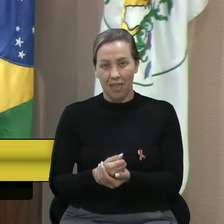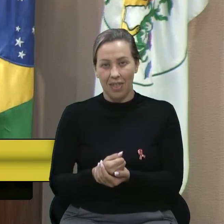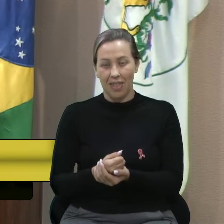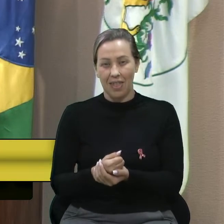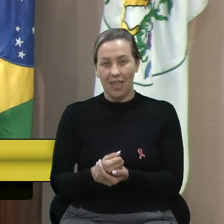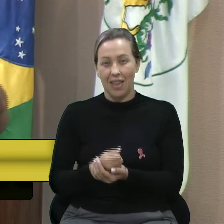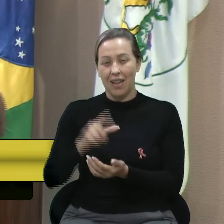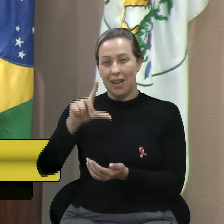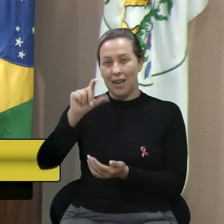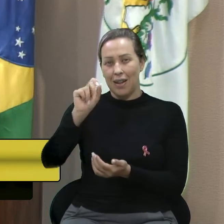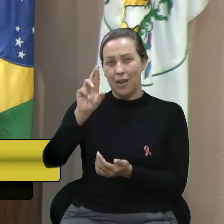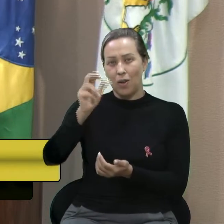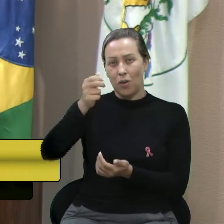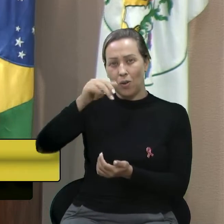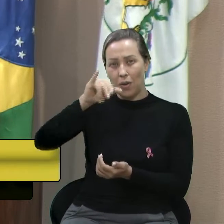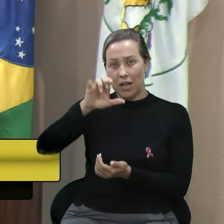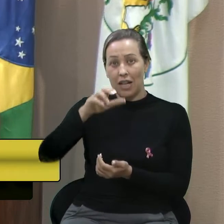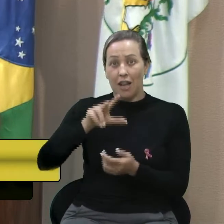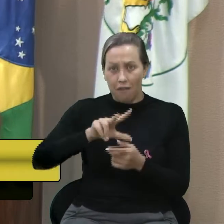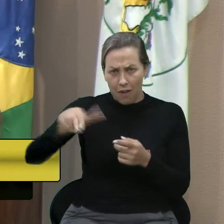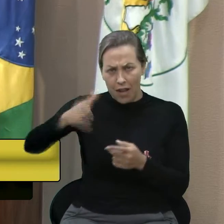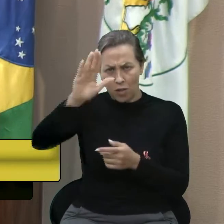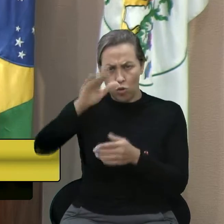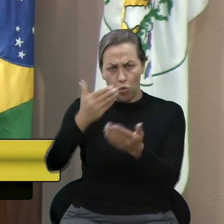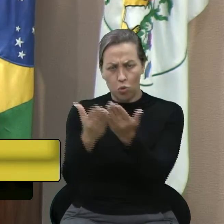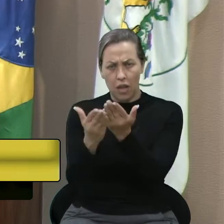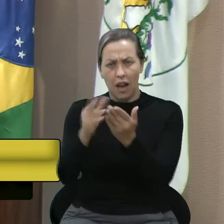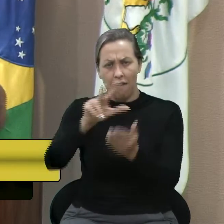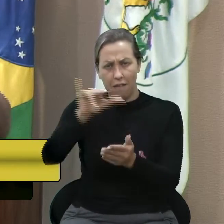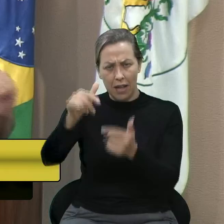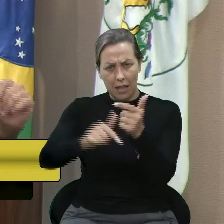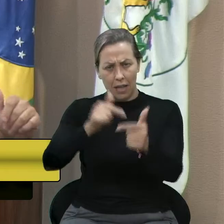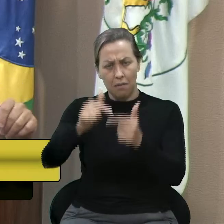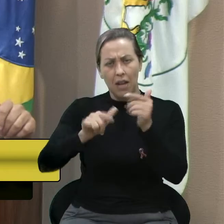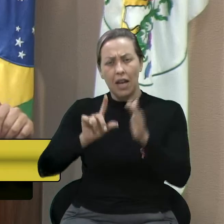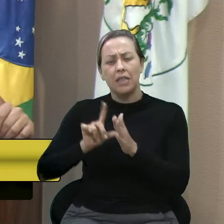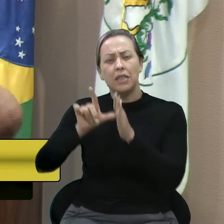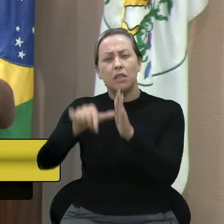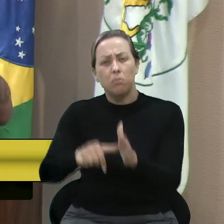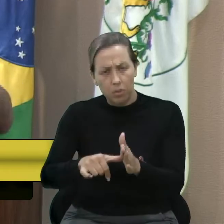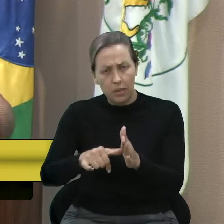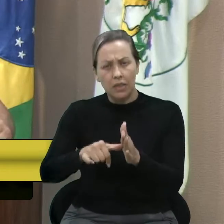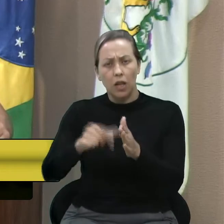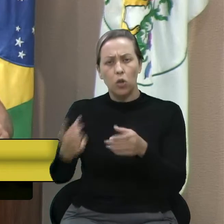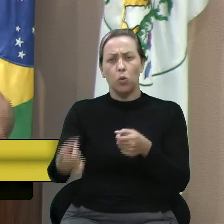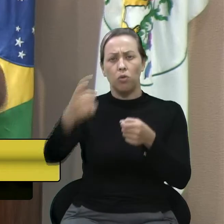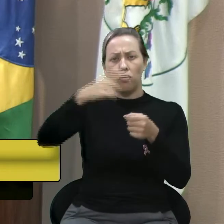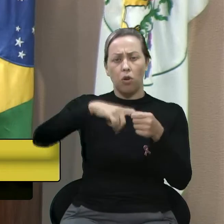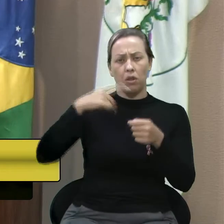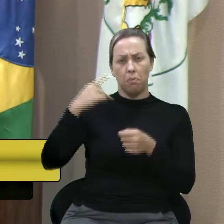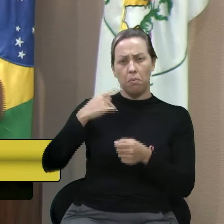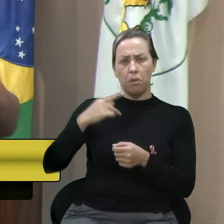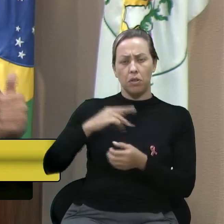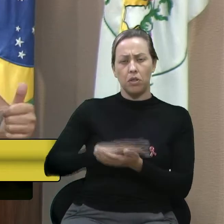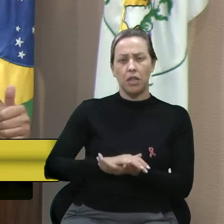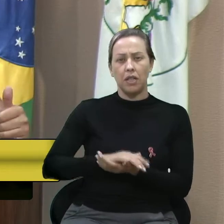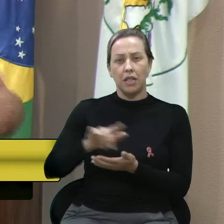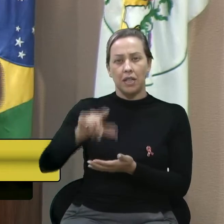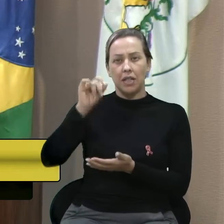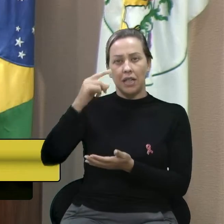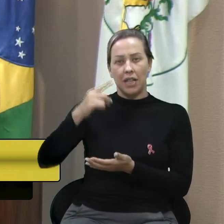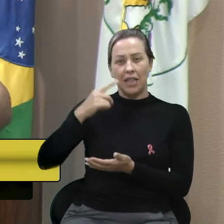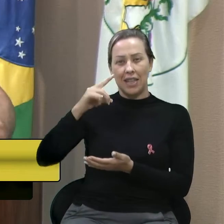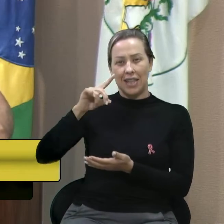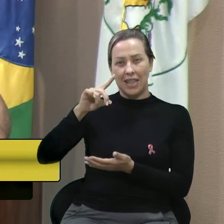a Lorene disse: não, vai fazer tua formação, vai trabalhar e depois, né, tu volta para a política. Fizemos a opção, a Denise à